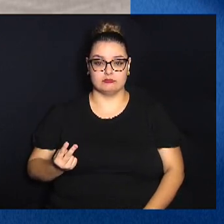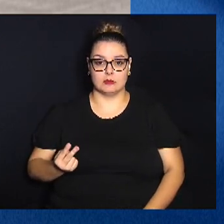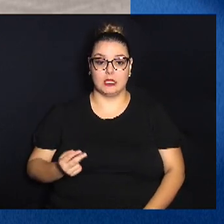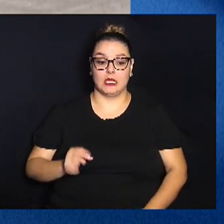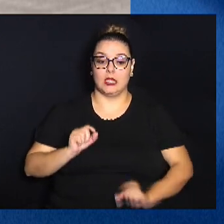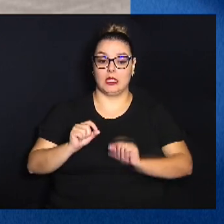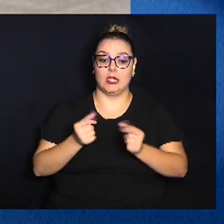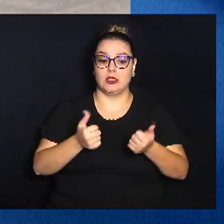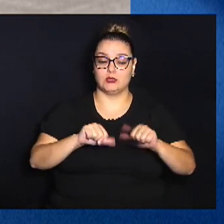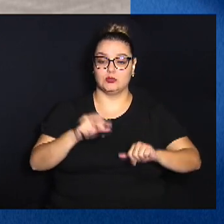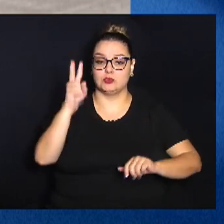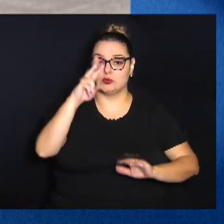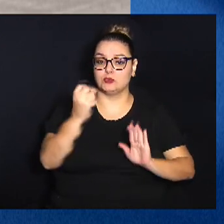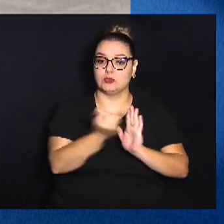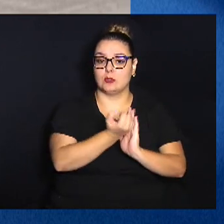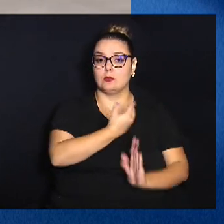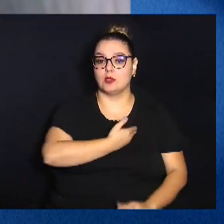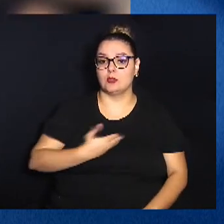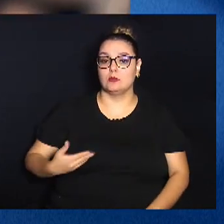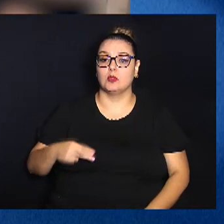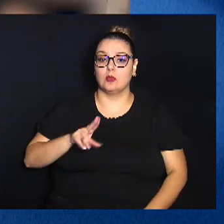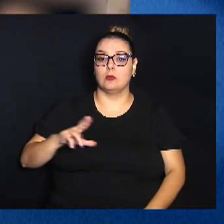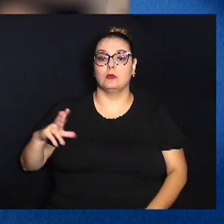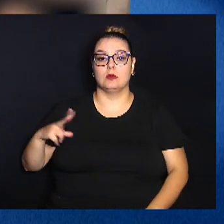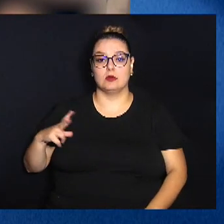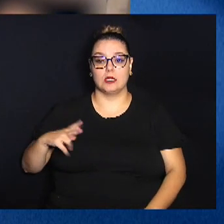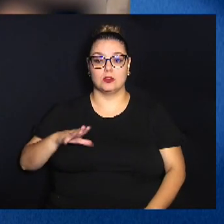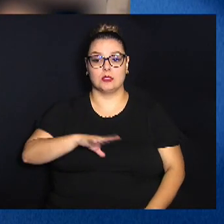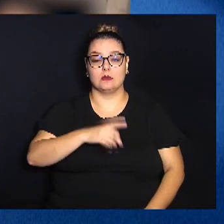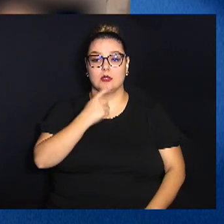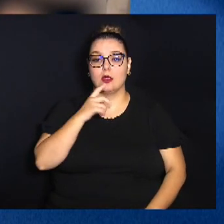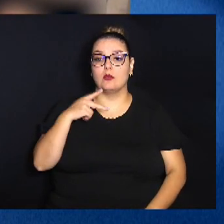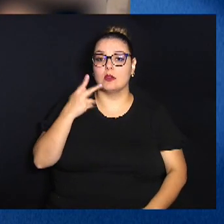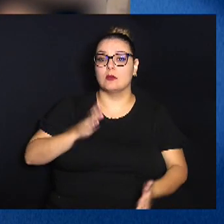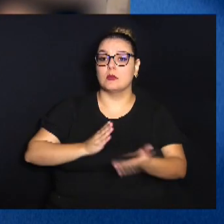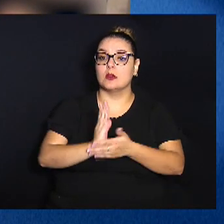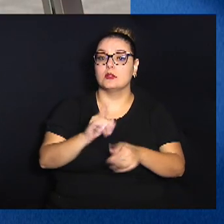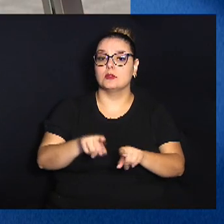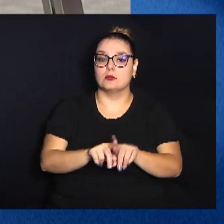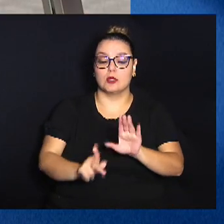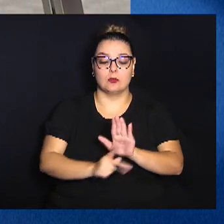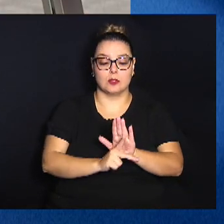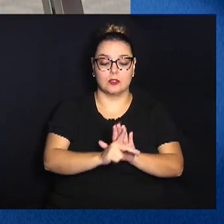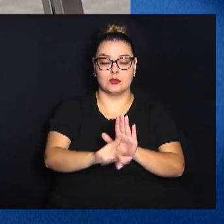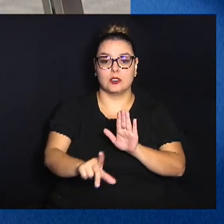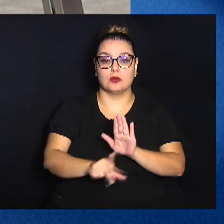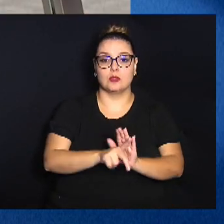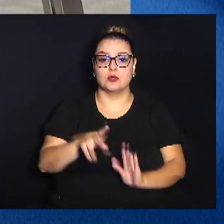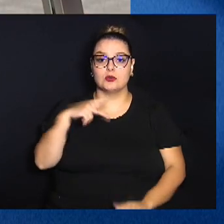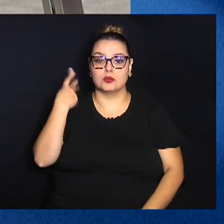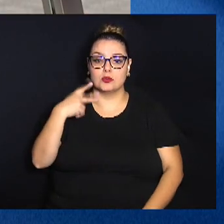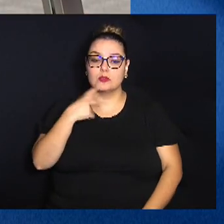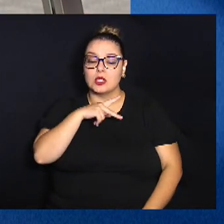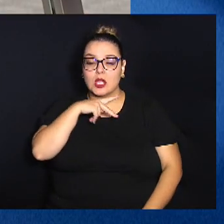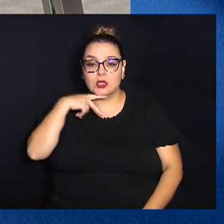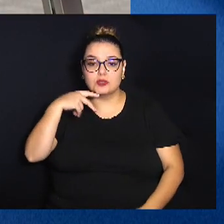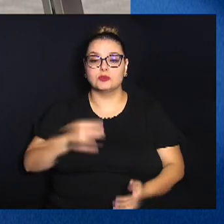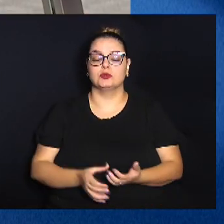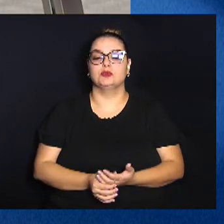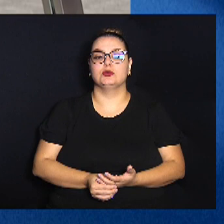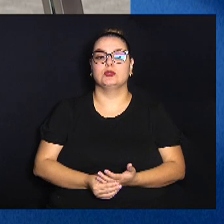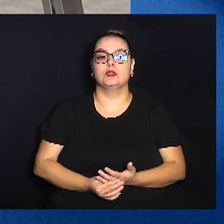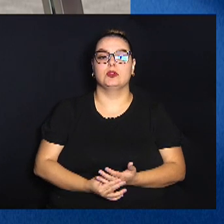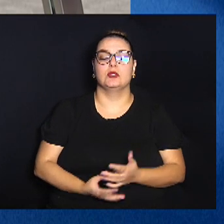patrimônio público ou privado em Campinas. Vereadores também aprovam projeto de lei do vereador Permínio Monteiro, que